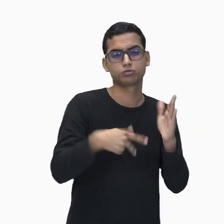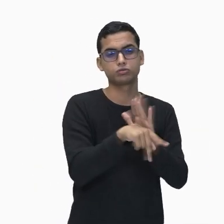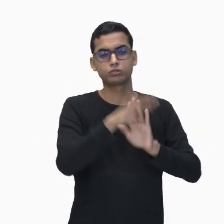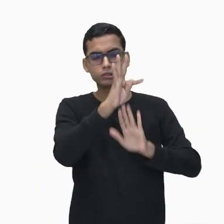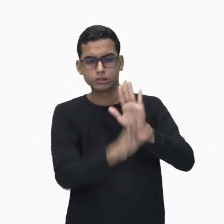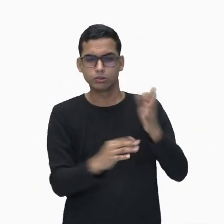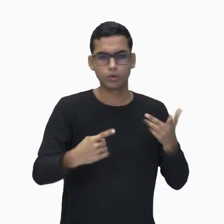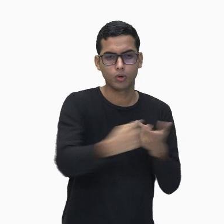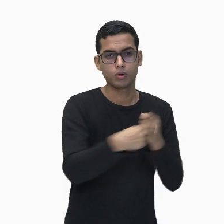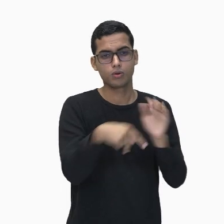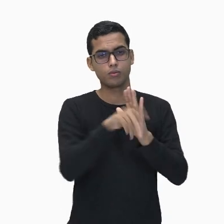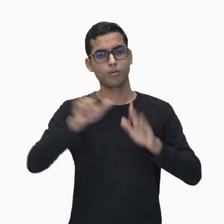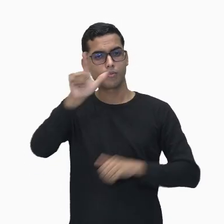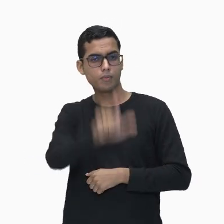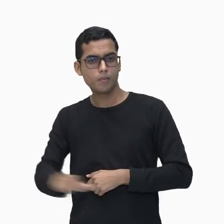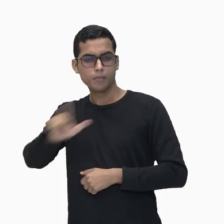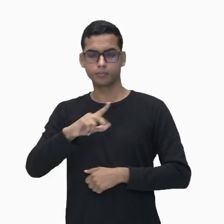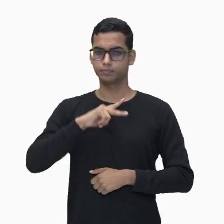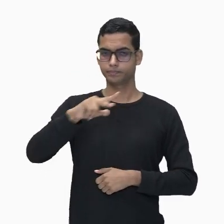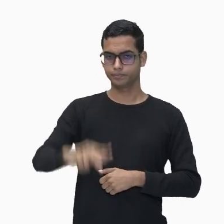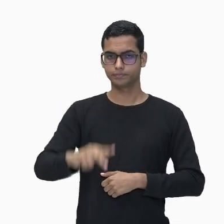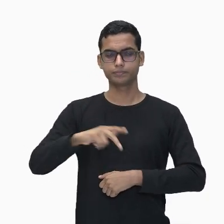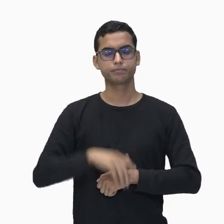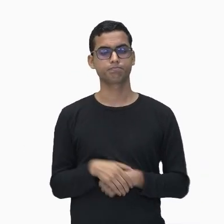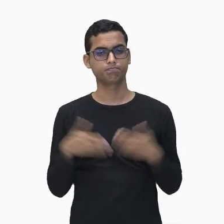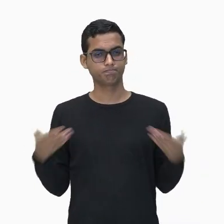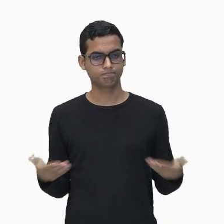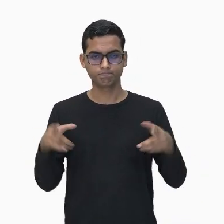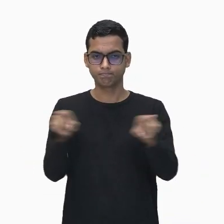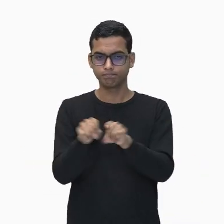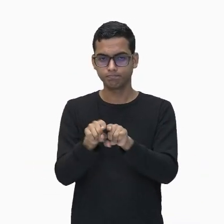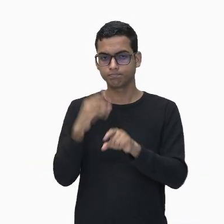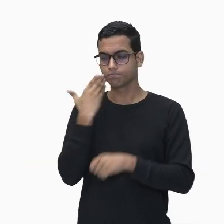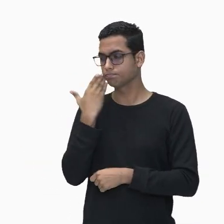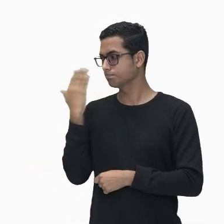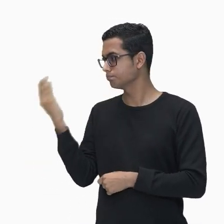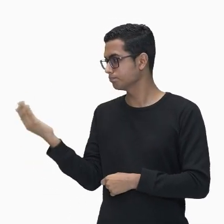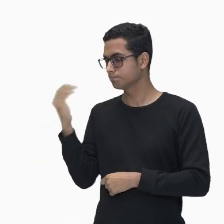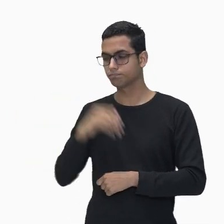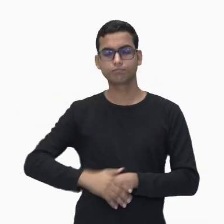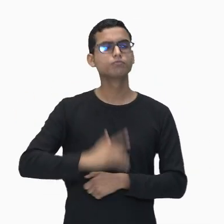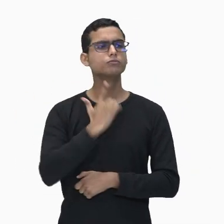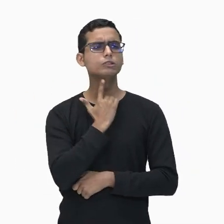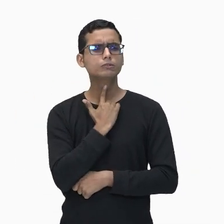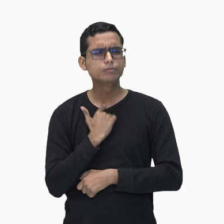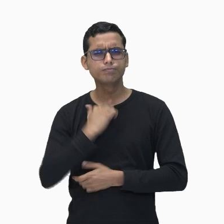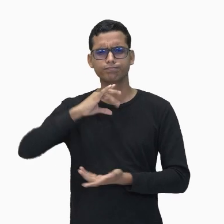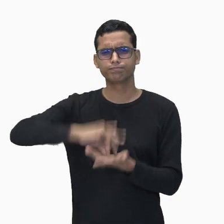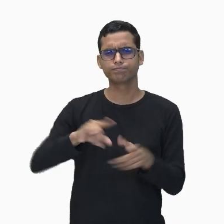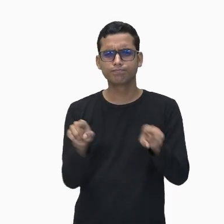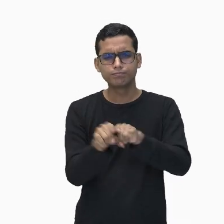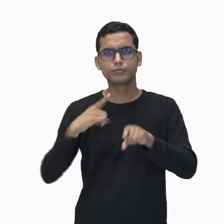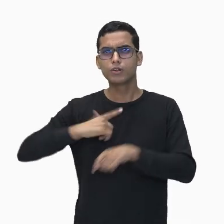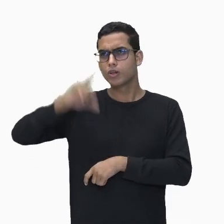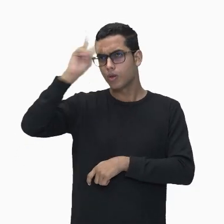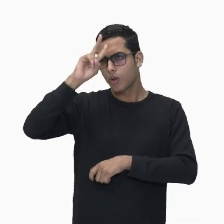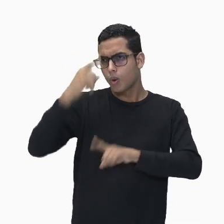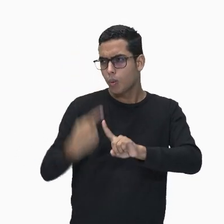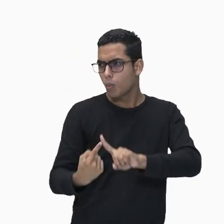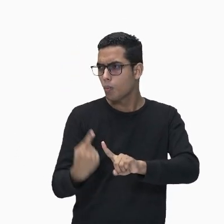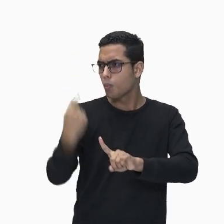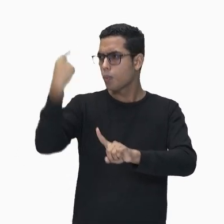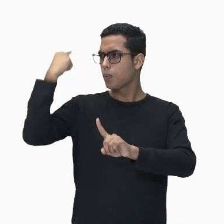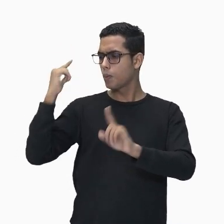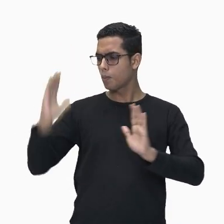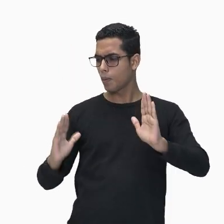certo, pessoal? Então vejam que sim, ao mesmo tempo que o desejo de remontar um